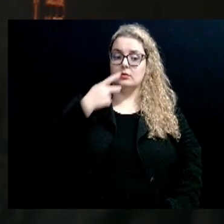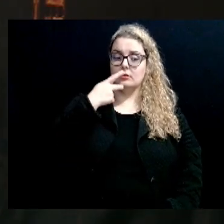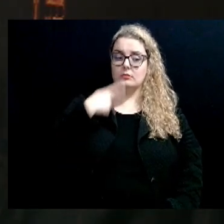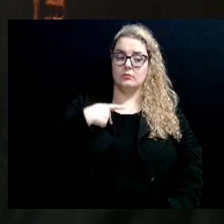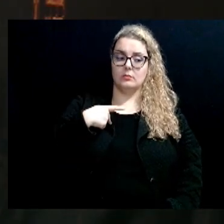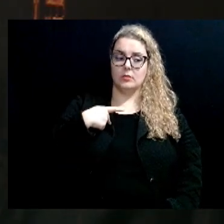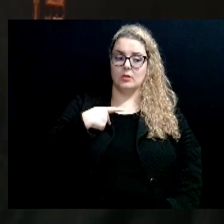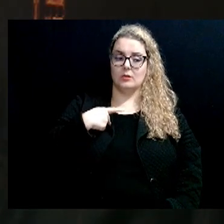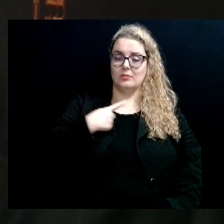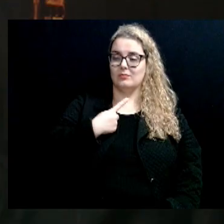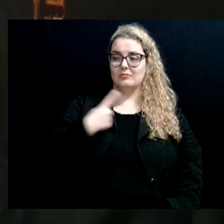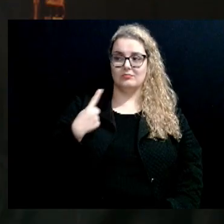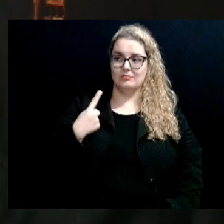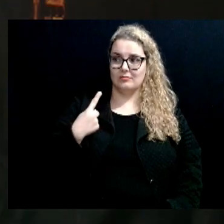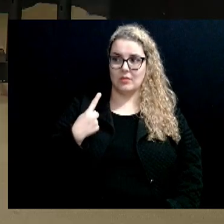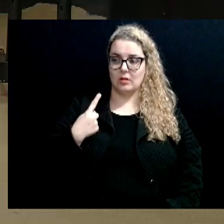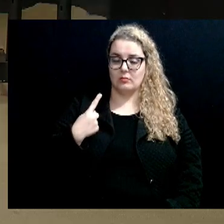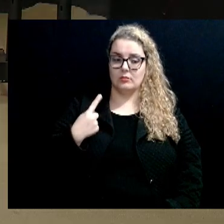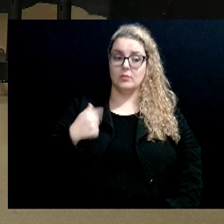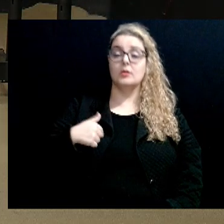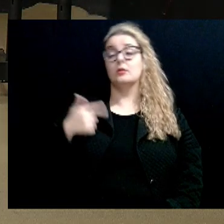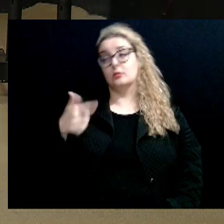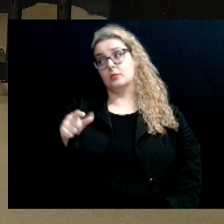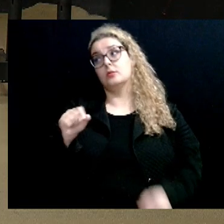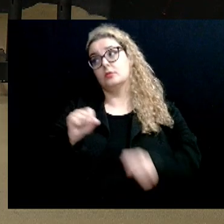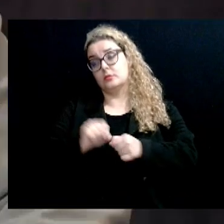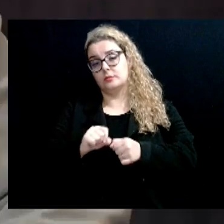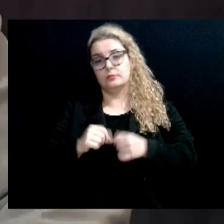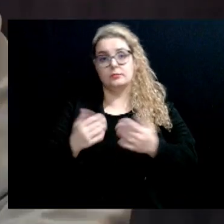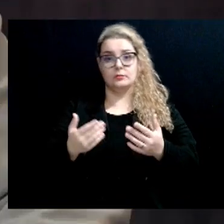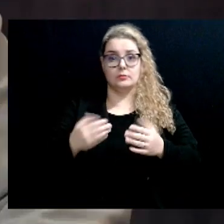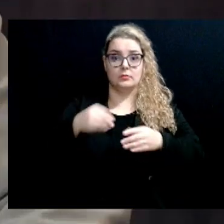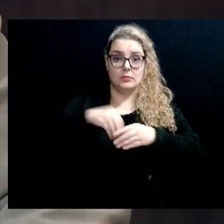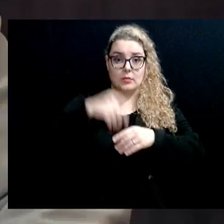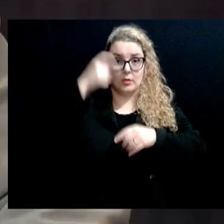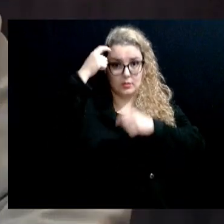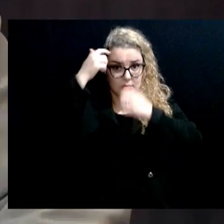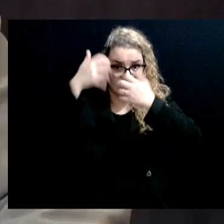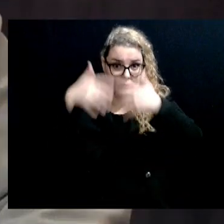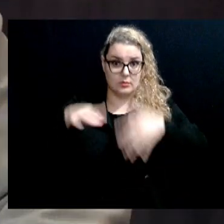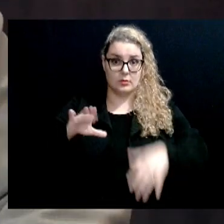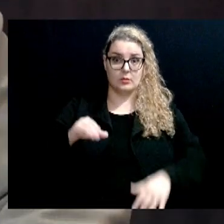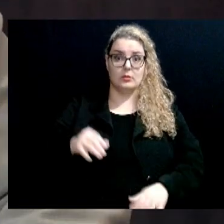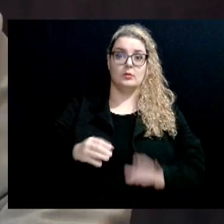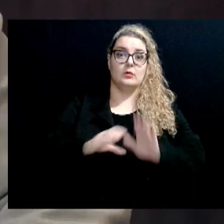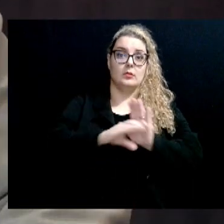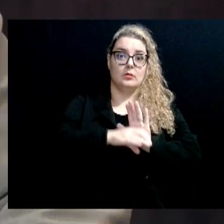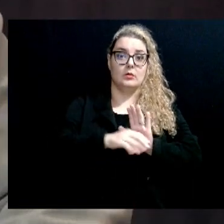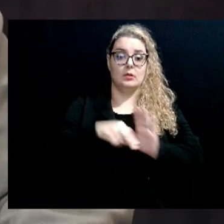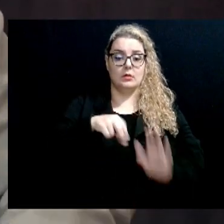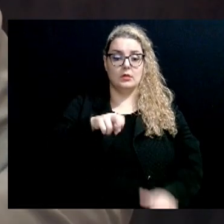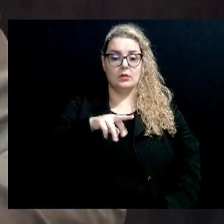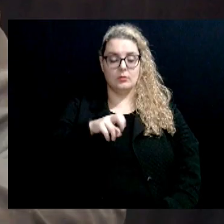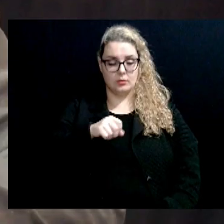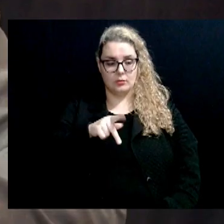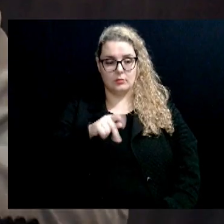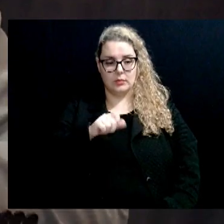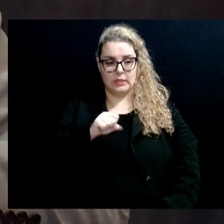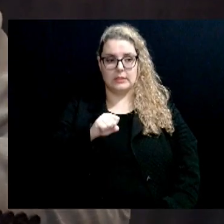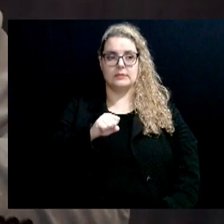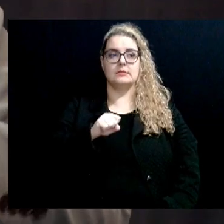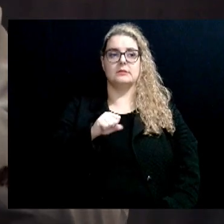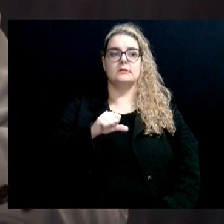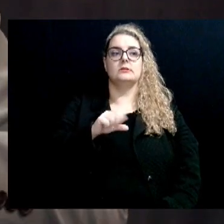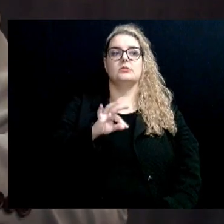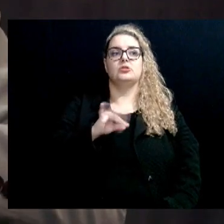eu continuo fazendo. Dentro da neurociência, existe um conceito que chama neuroplasticidade. Então, até os